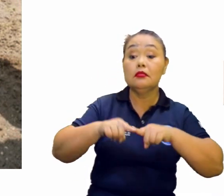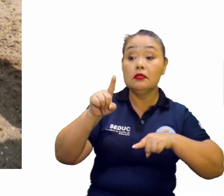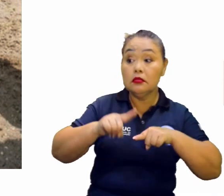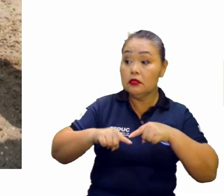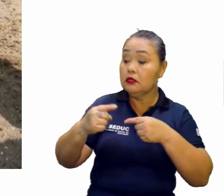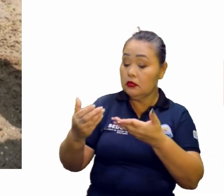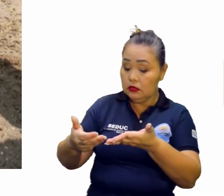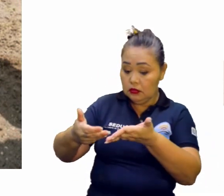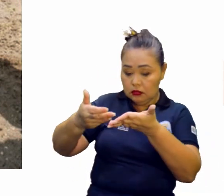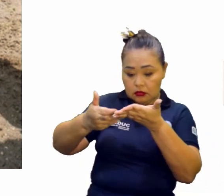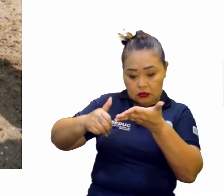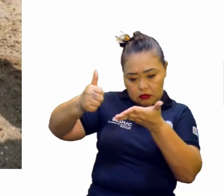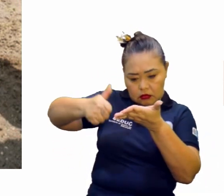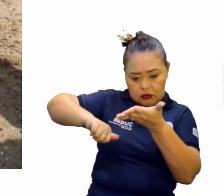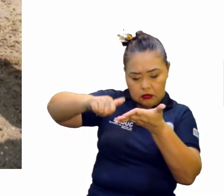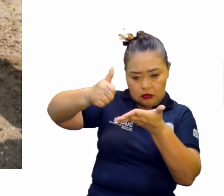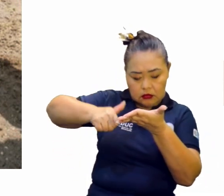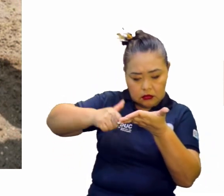análise